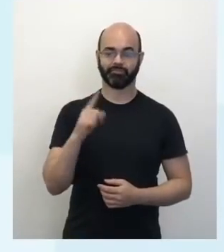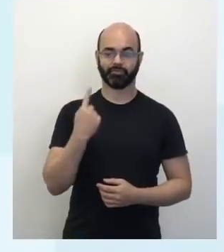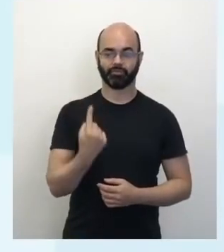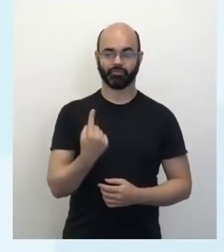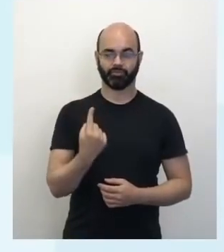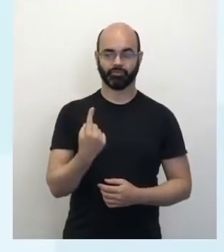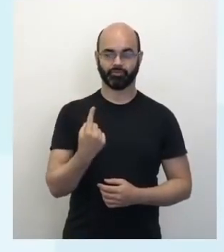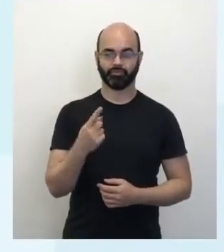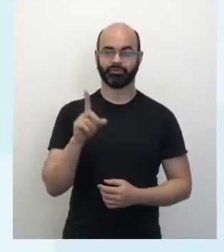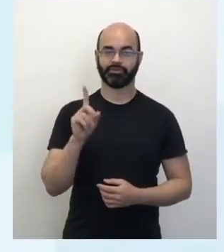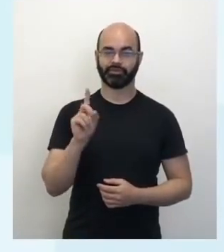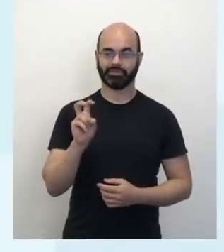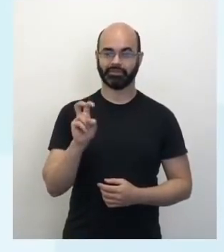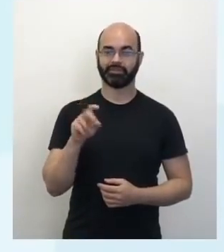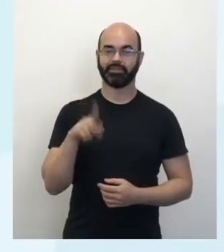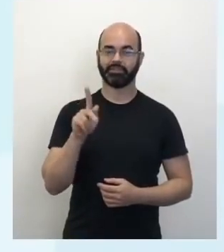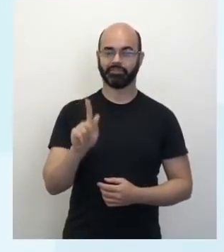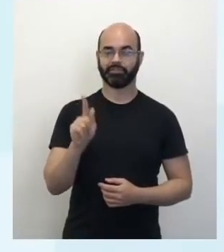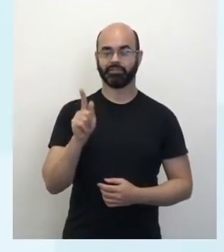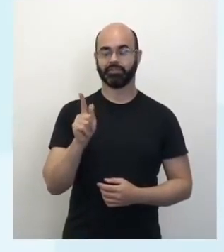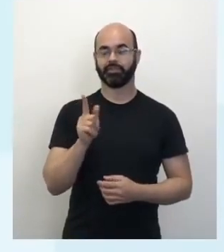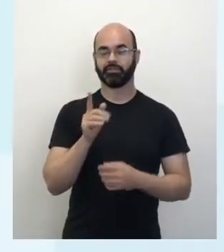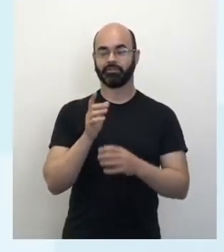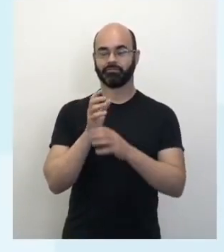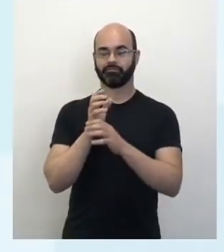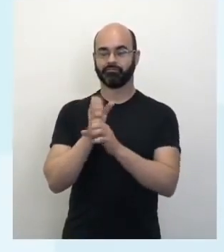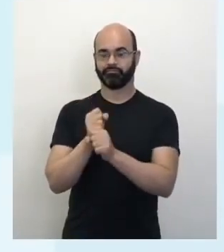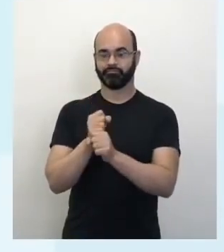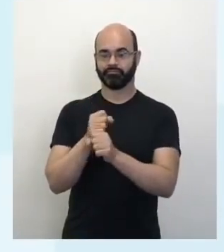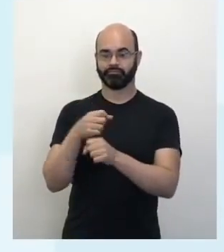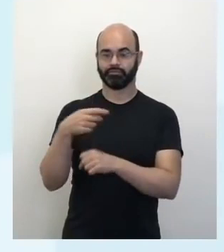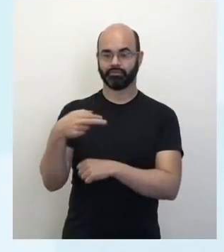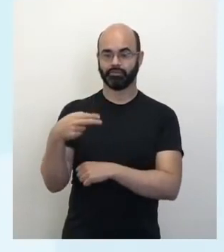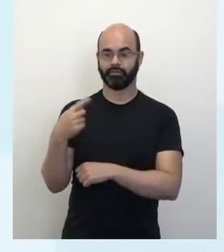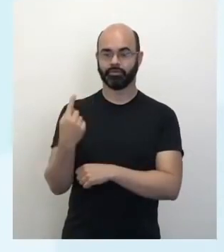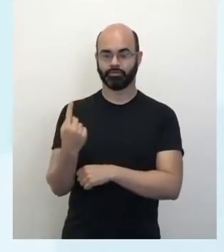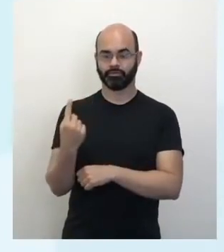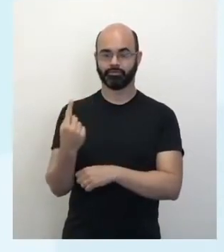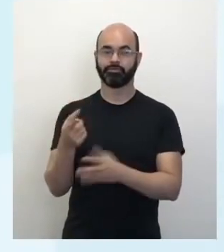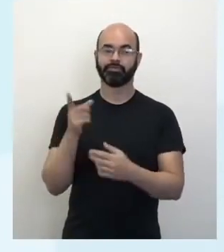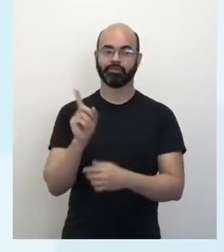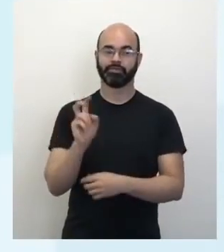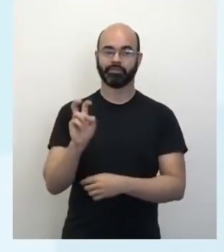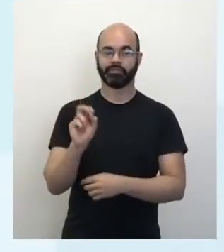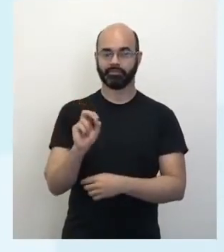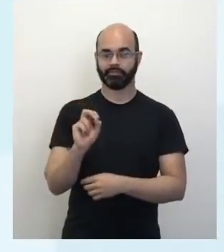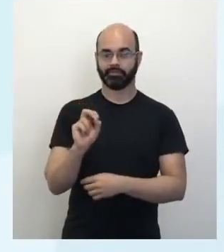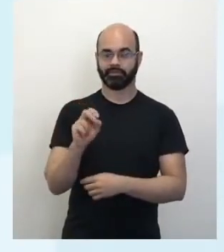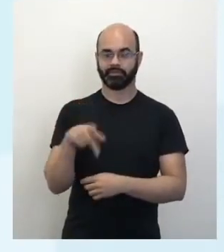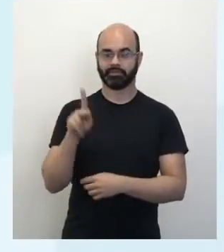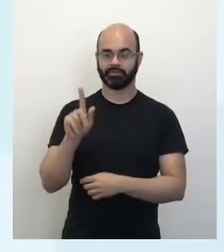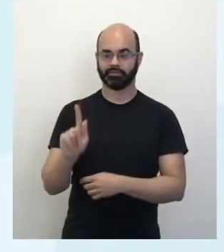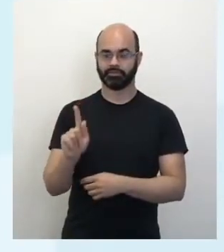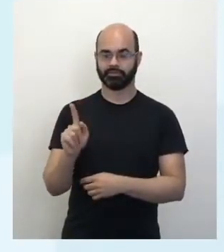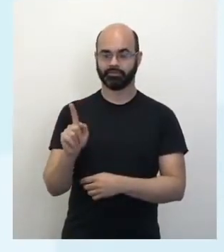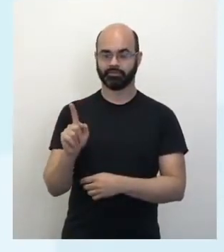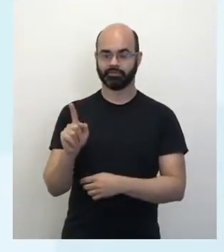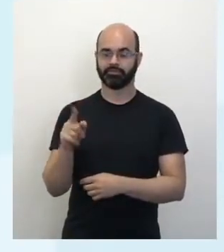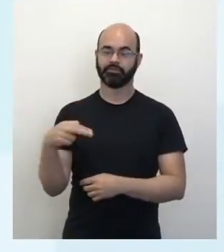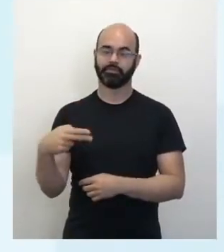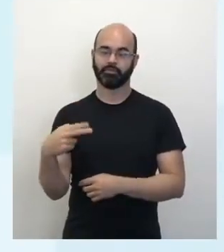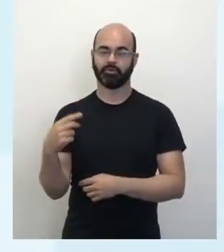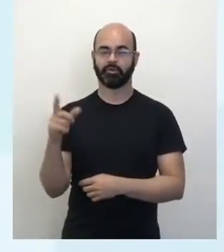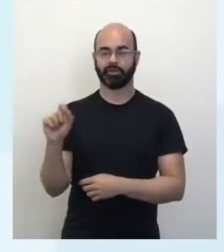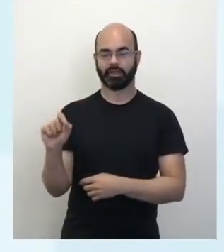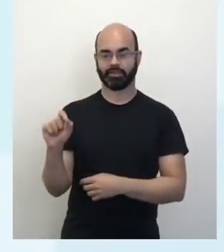assim, 150 são 10, né? Exato. Então aqui são 10. Aí eu vou para uma